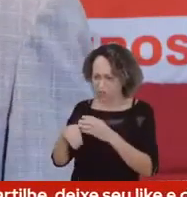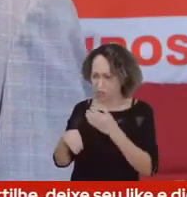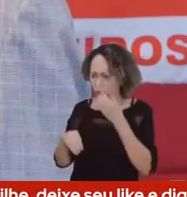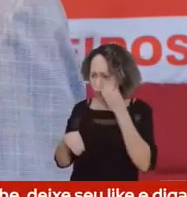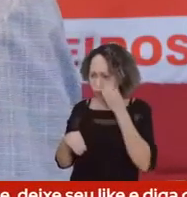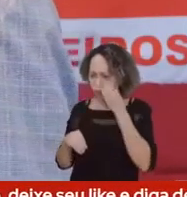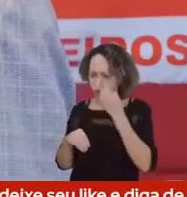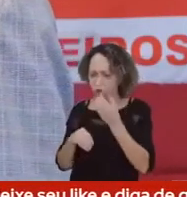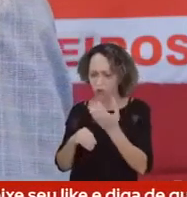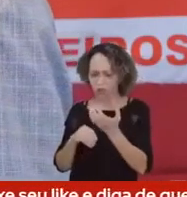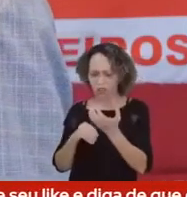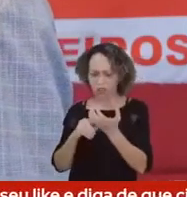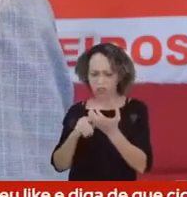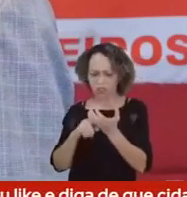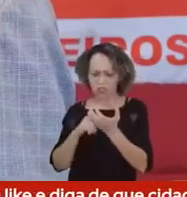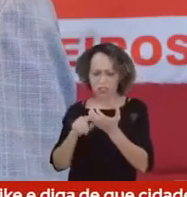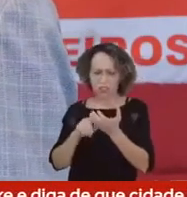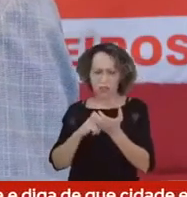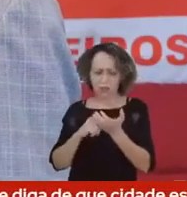fico muito puto.